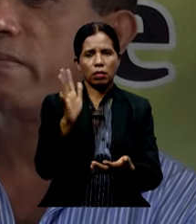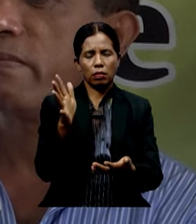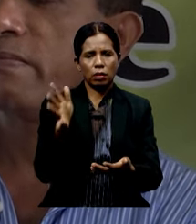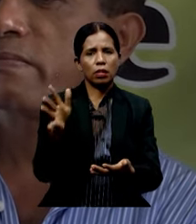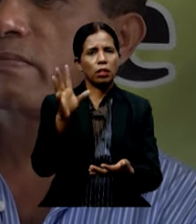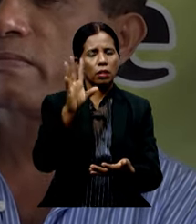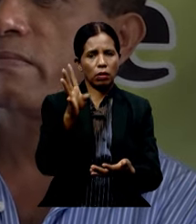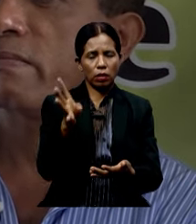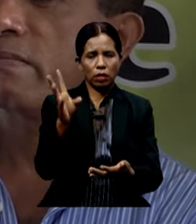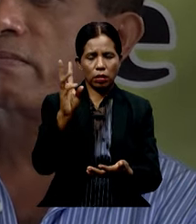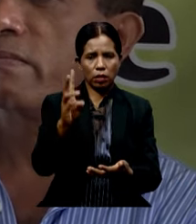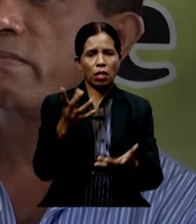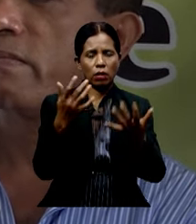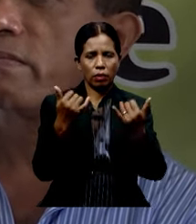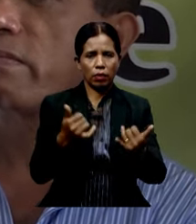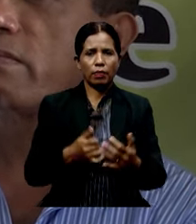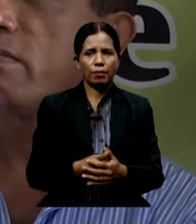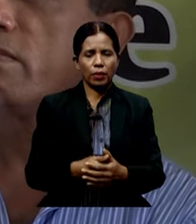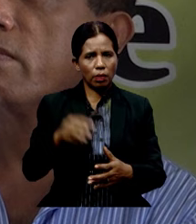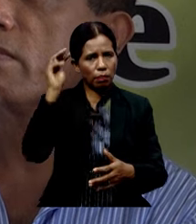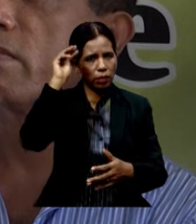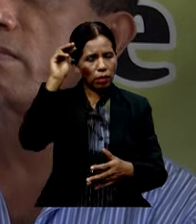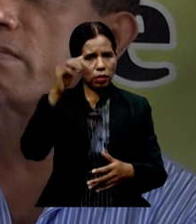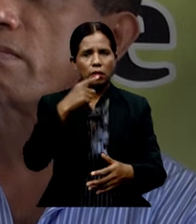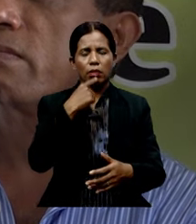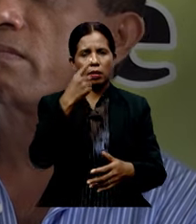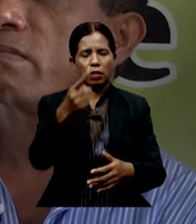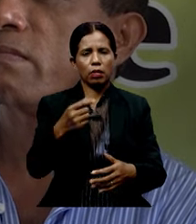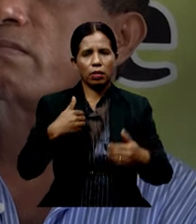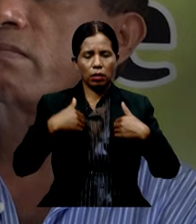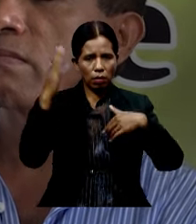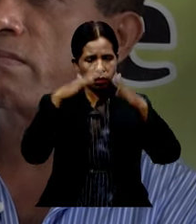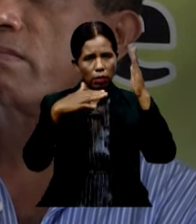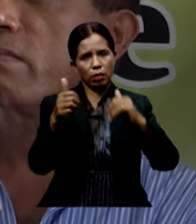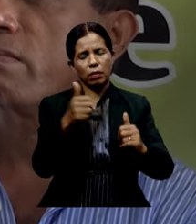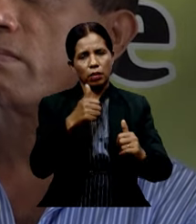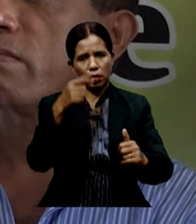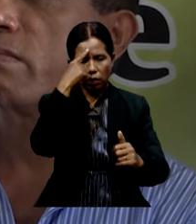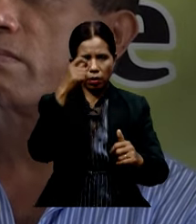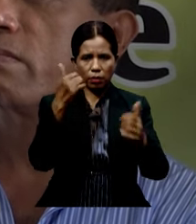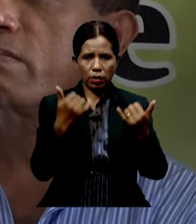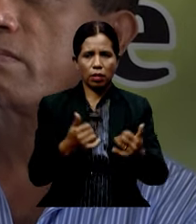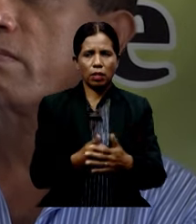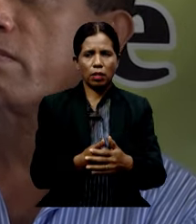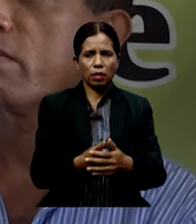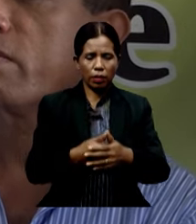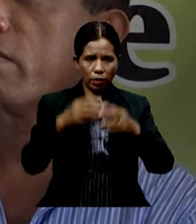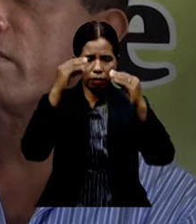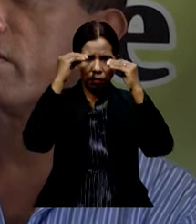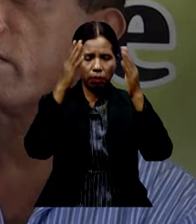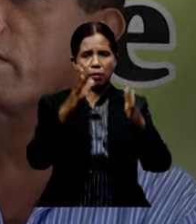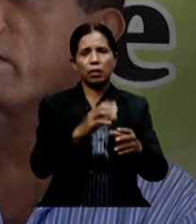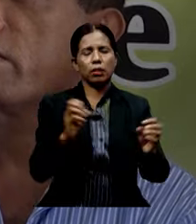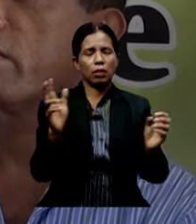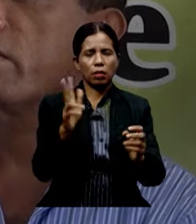1446 mas be foi da da ministério hato kata ia problema balu tá ainda né mas por volta 30 e tal lá